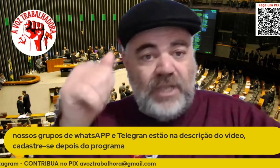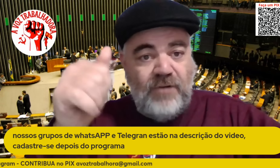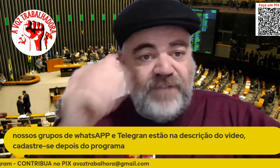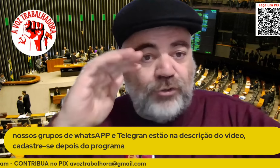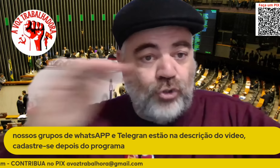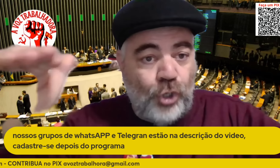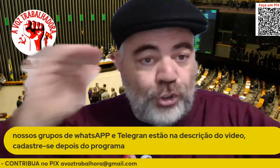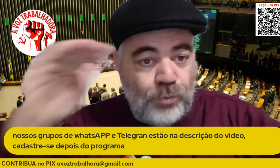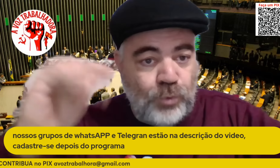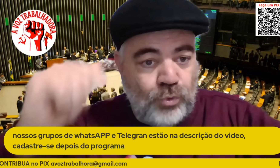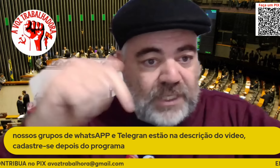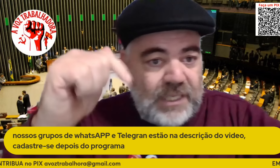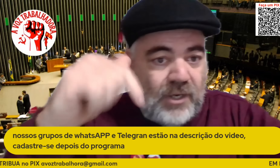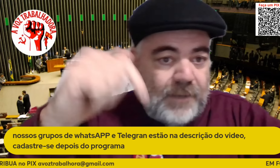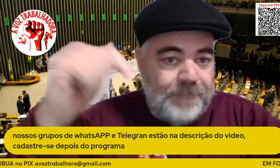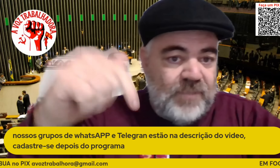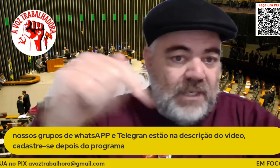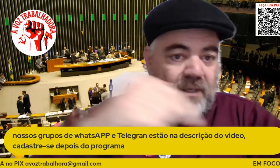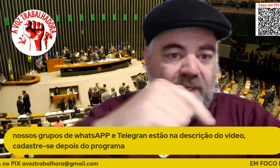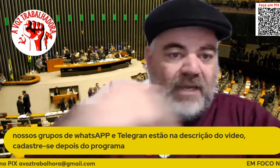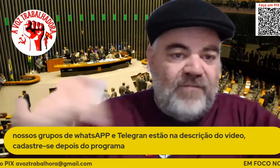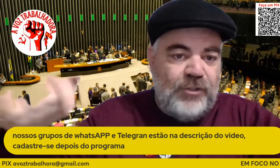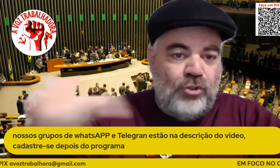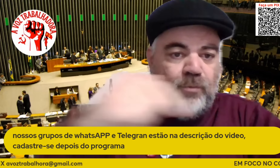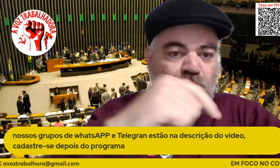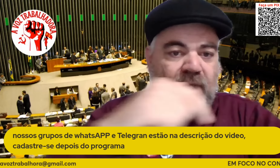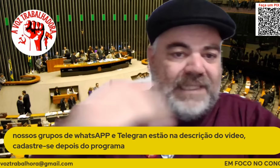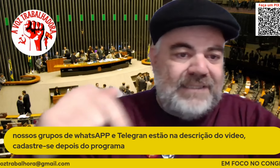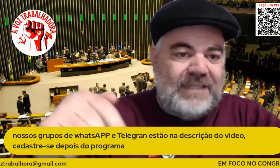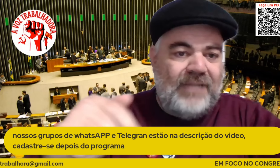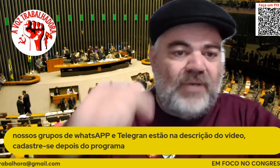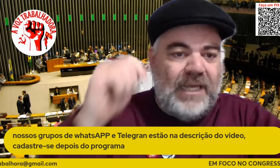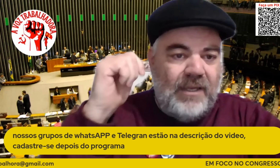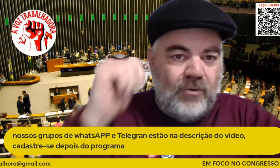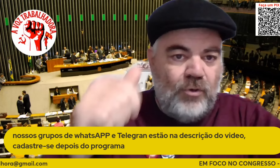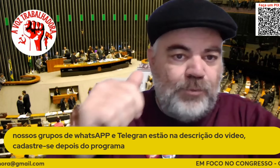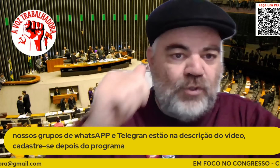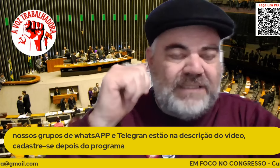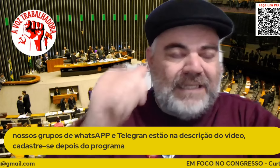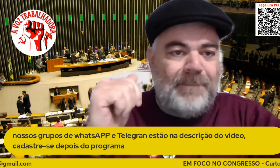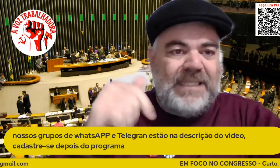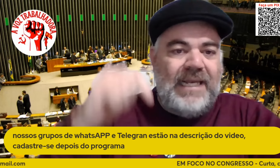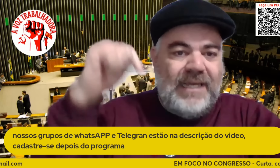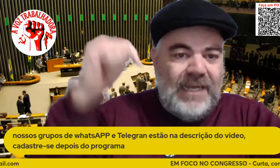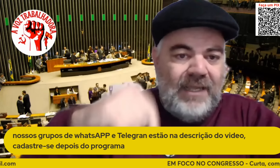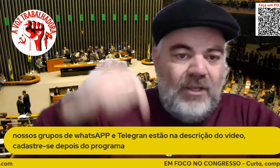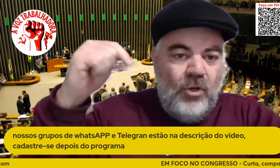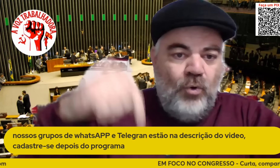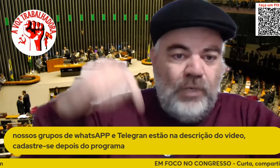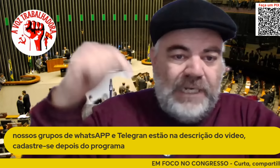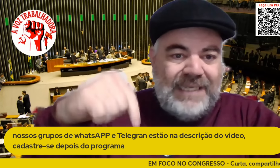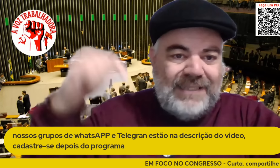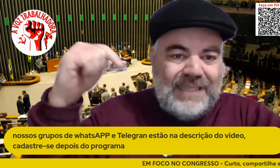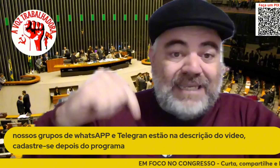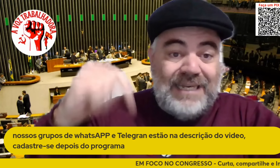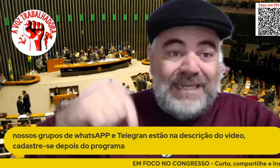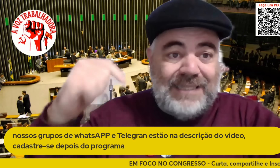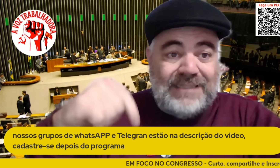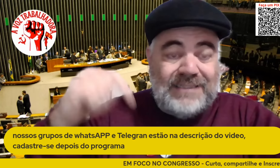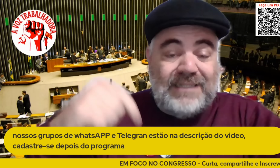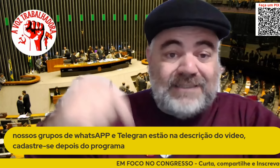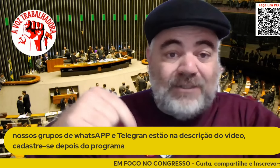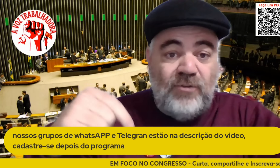pessoal? Quero ver todo mundo aqui, ó. Quero ver todo mundo cadastrado lá. Grupo de WhatsApp, Telegram. O link está aqui